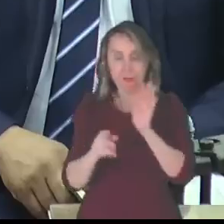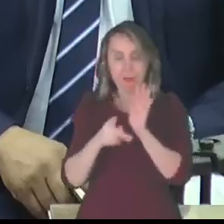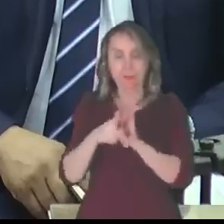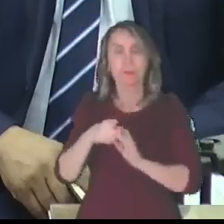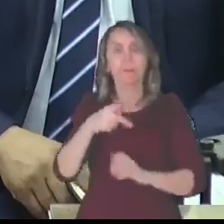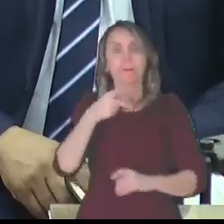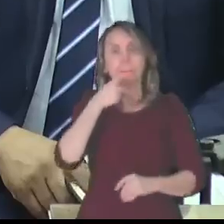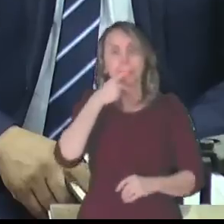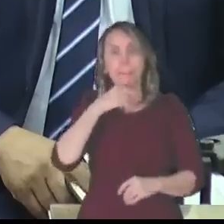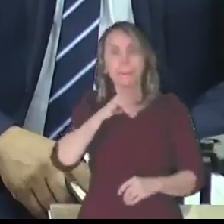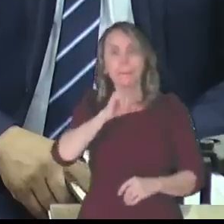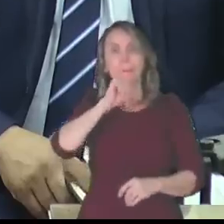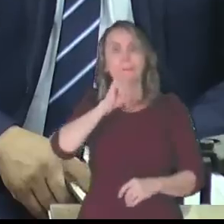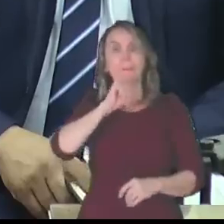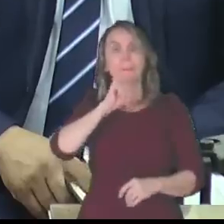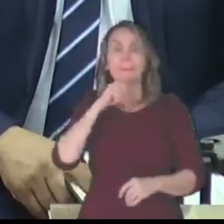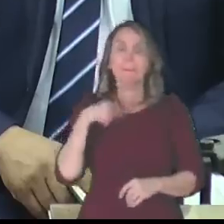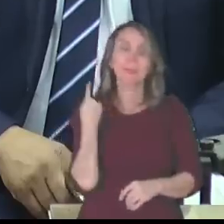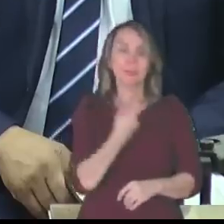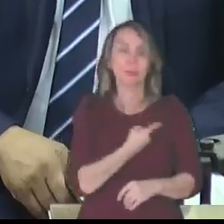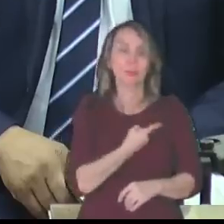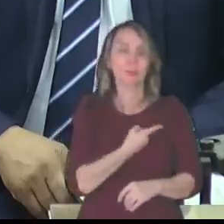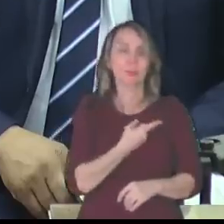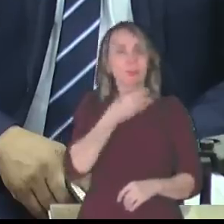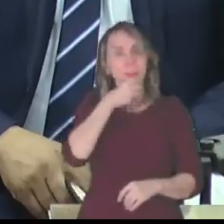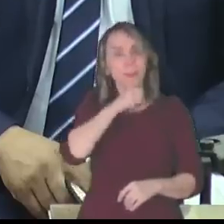cláusula por causa